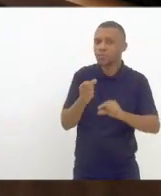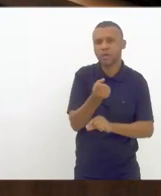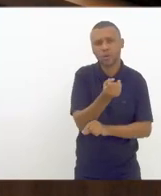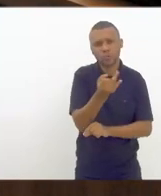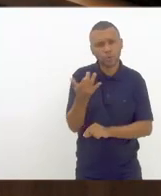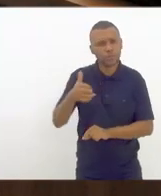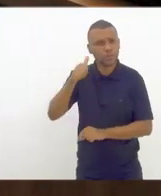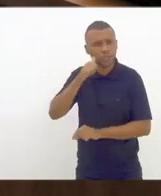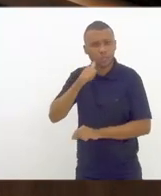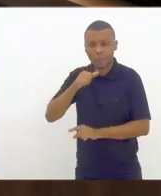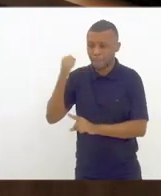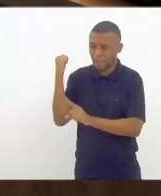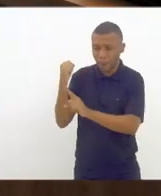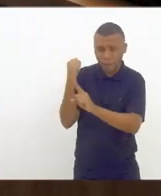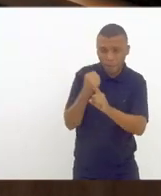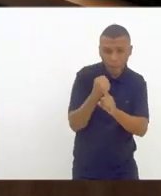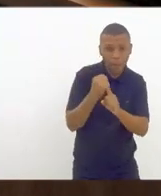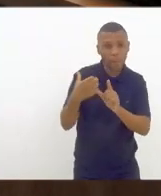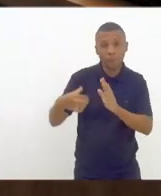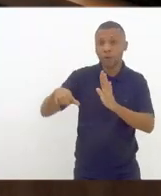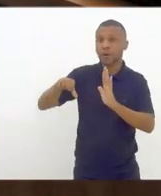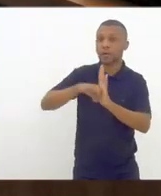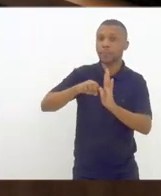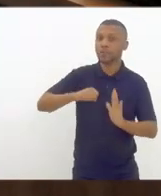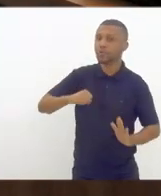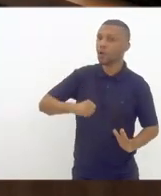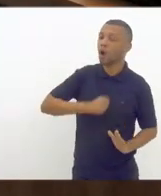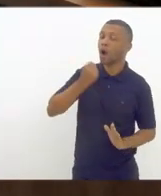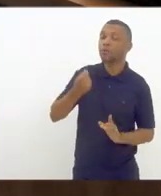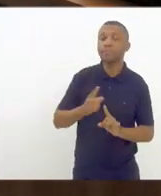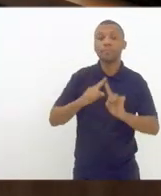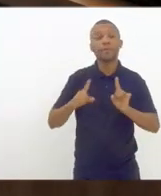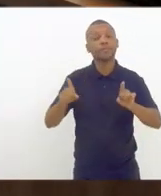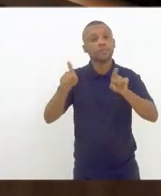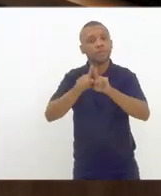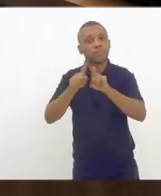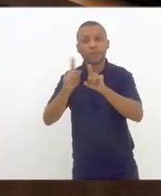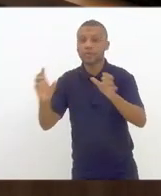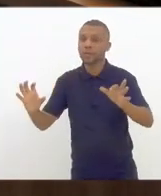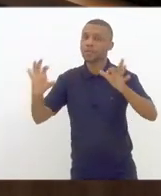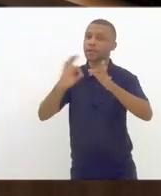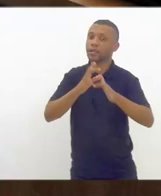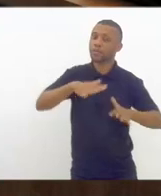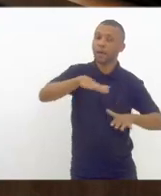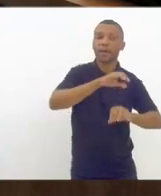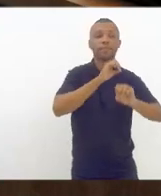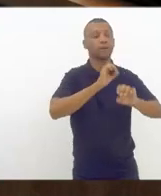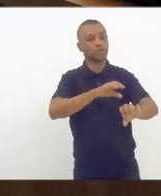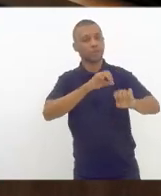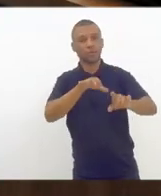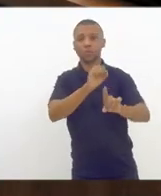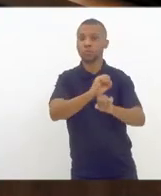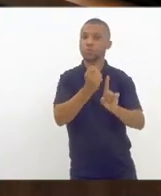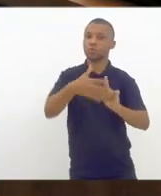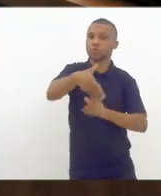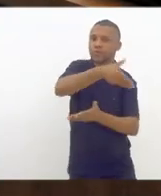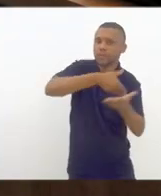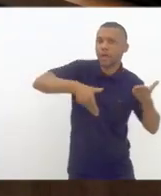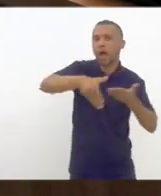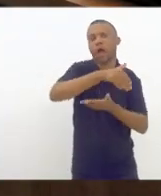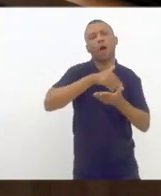ódio, mas também perpassa por uma educação social, uma educação pedagógica da nossa sociedade